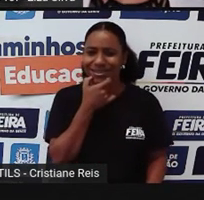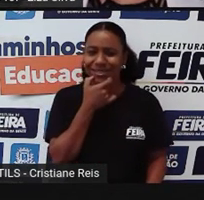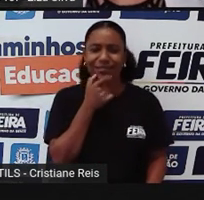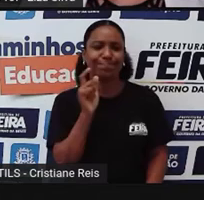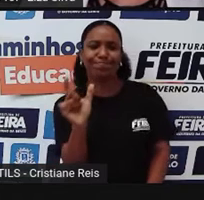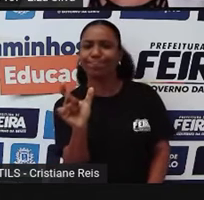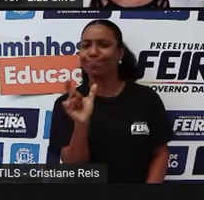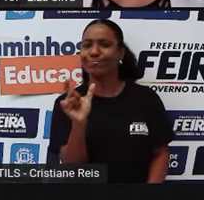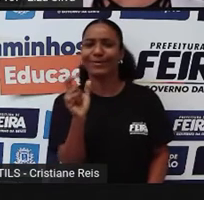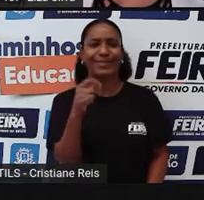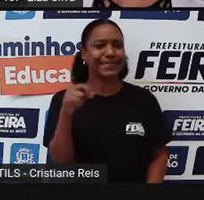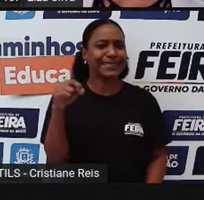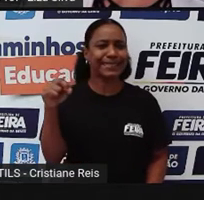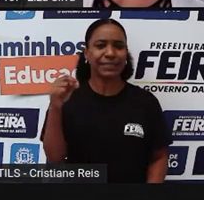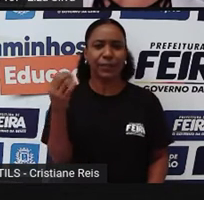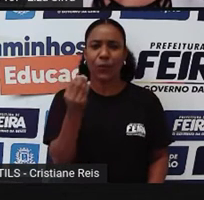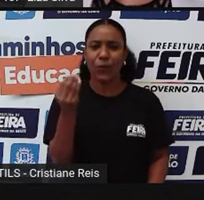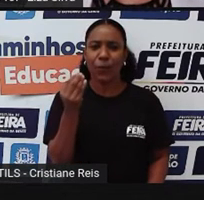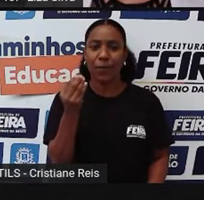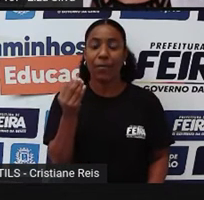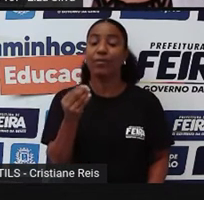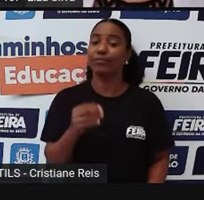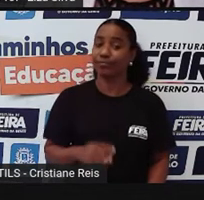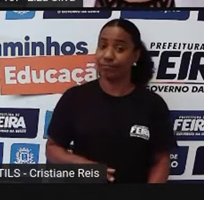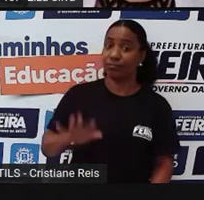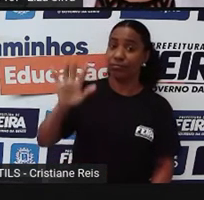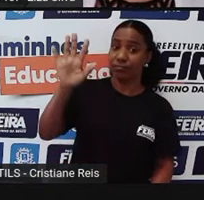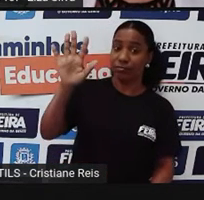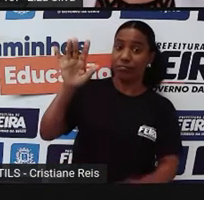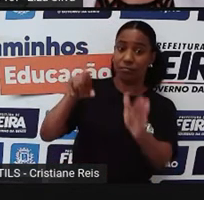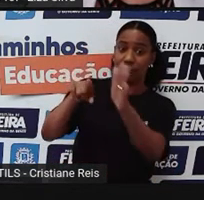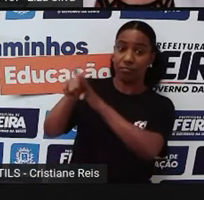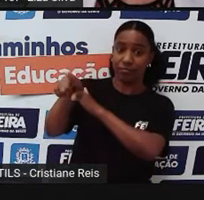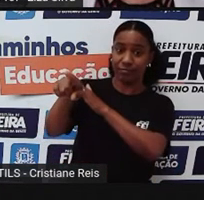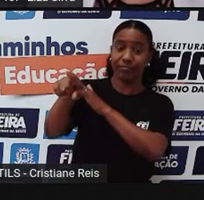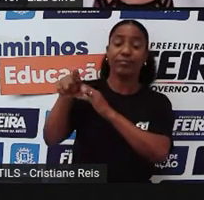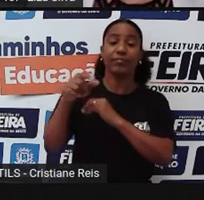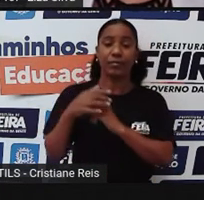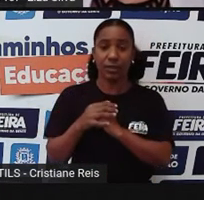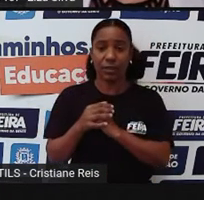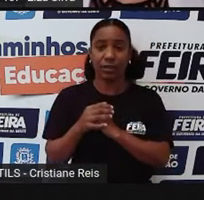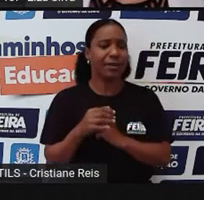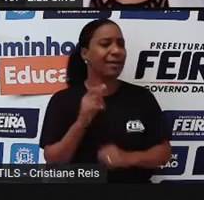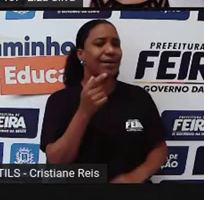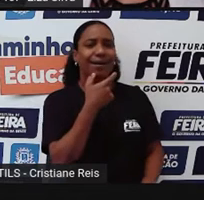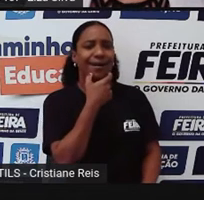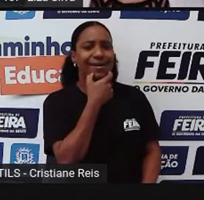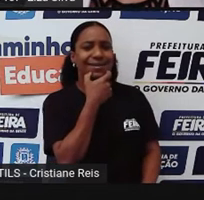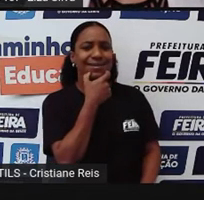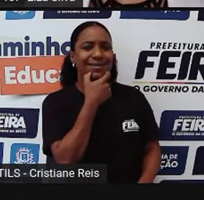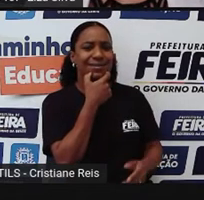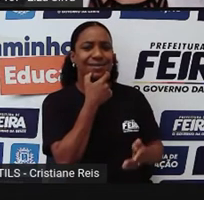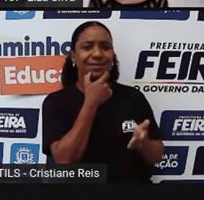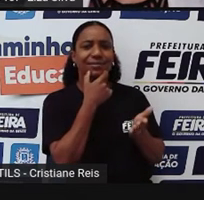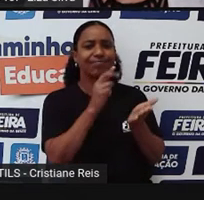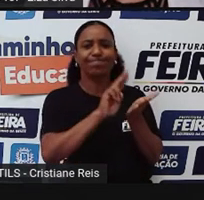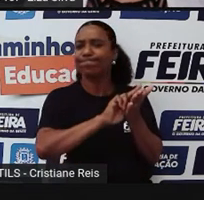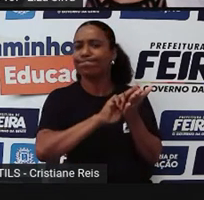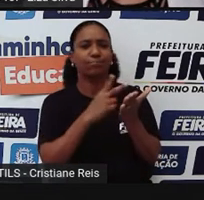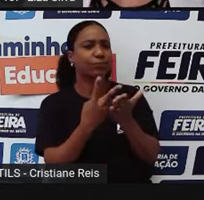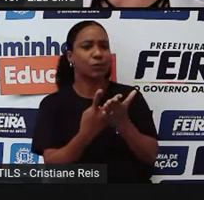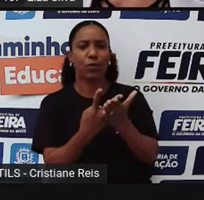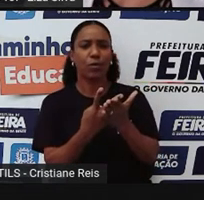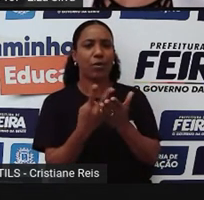você pode perguntar para pro pode os 100 em inglês como eu posso dizer para que sempre